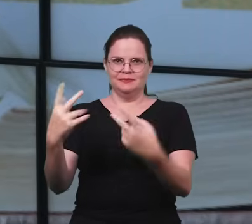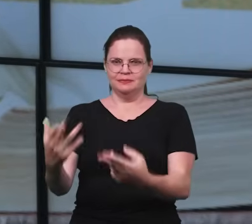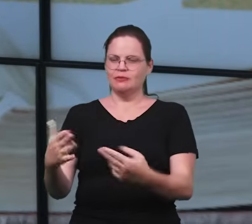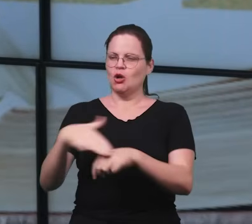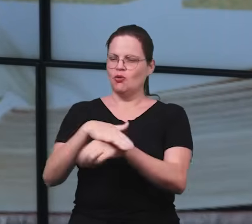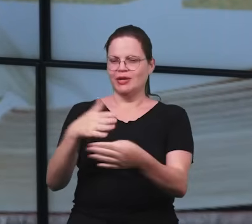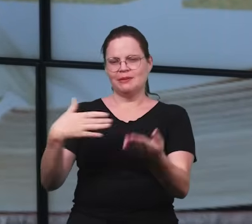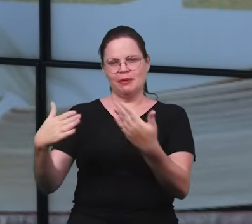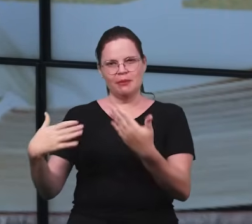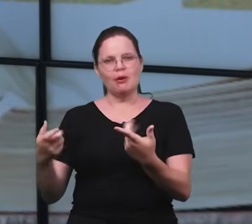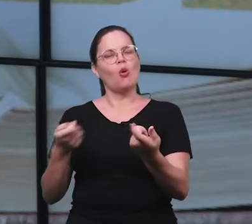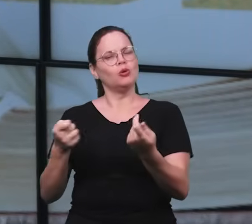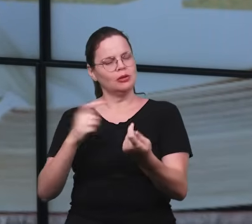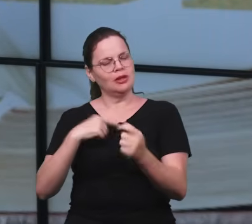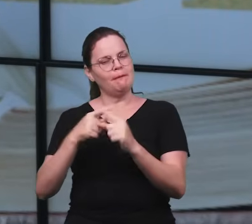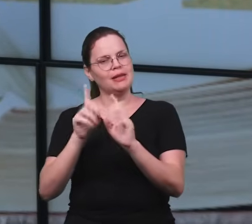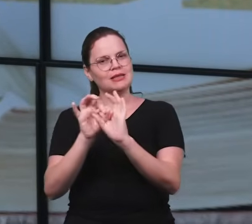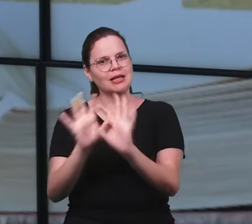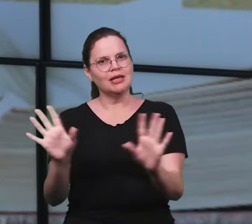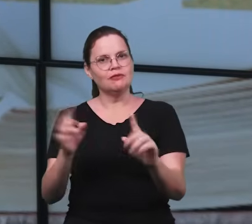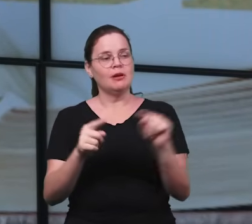estar presente no nosso ambiente de trabalho.